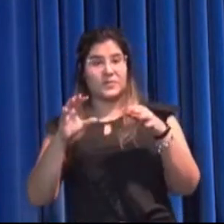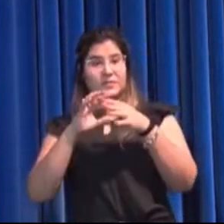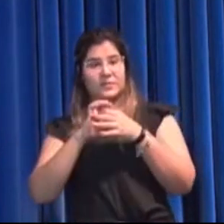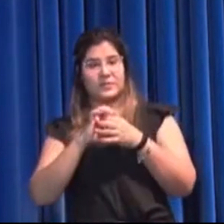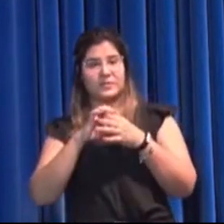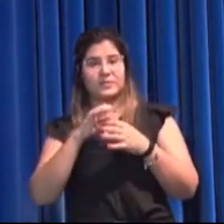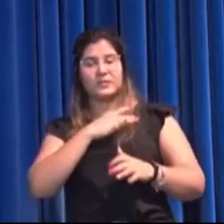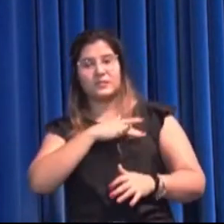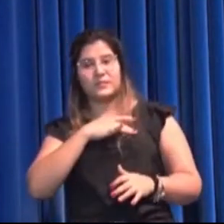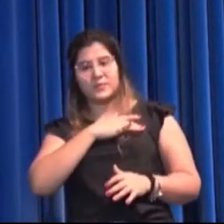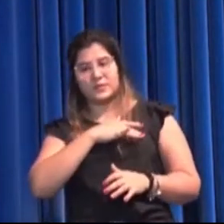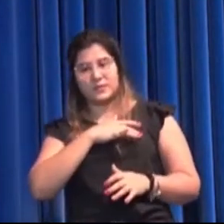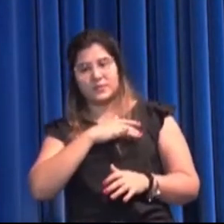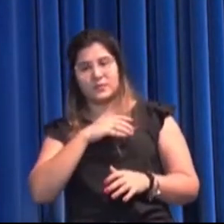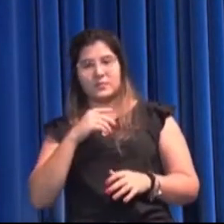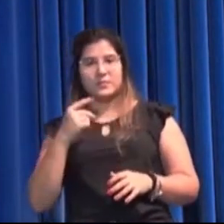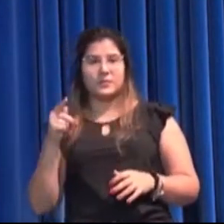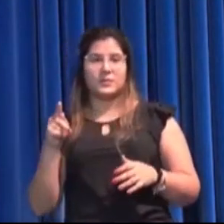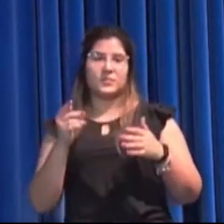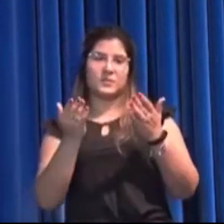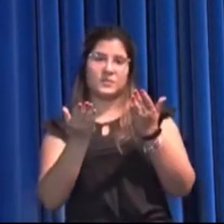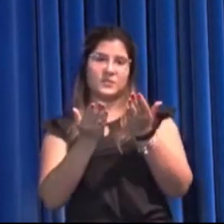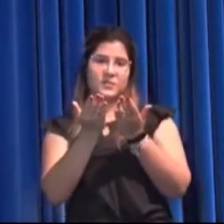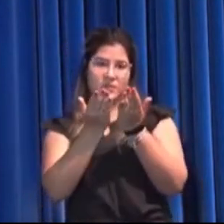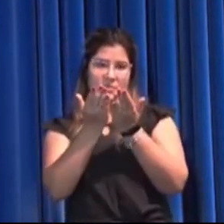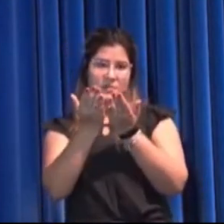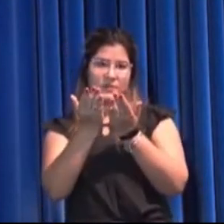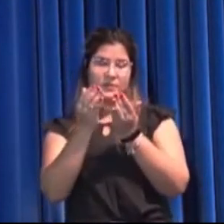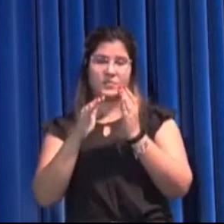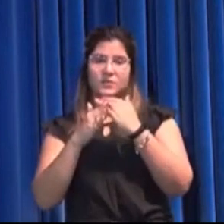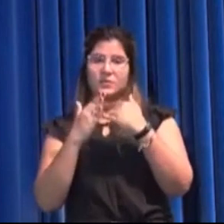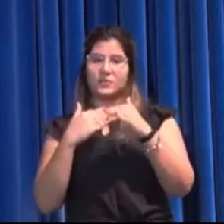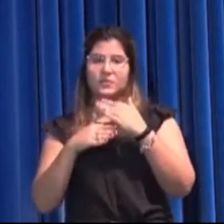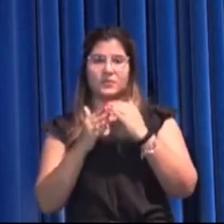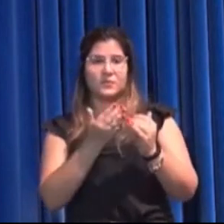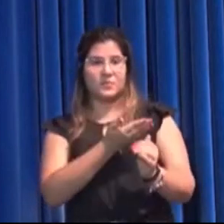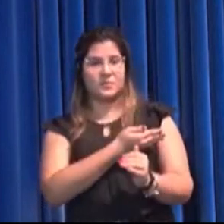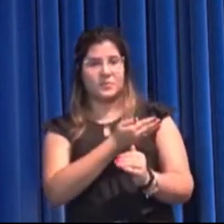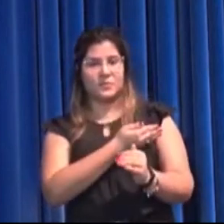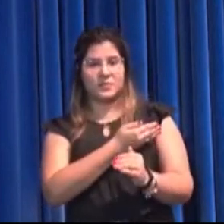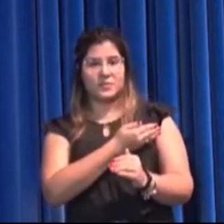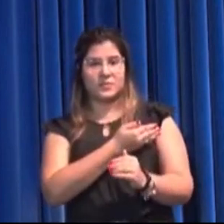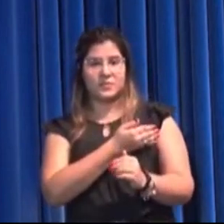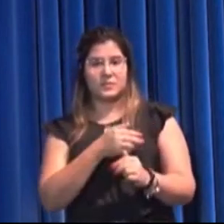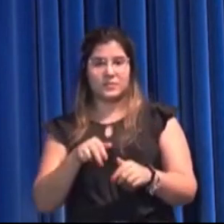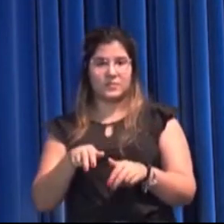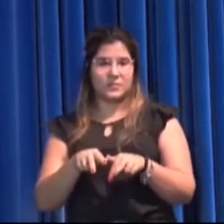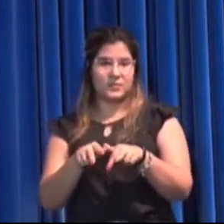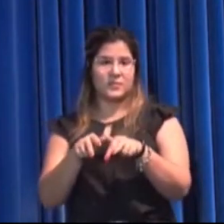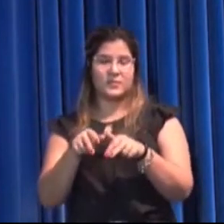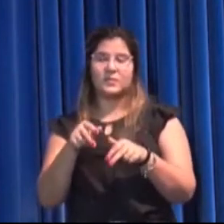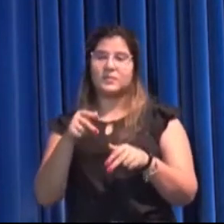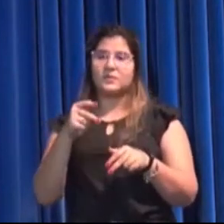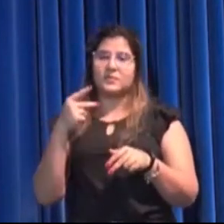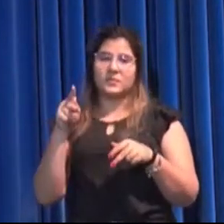a misericórdia a teus servos, que de todo o coração andam diante de ti.